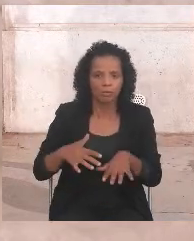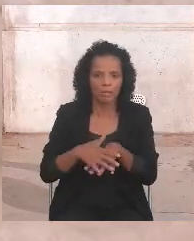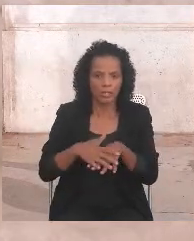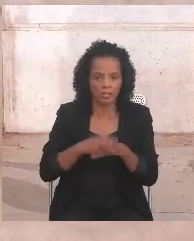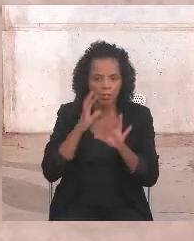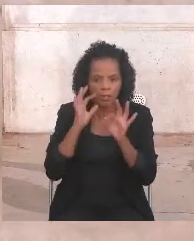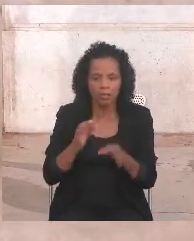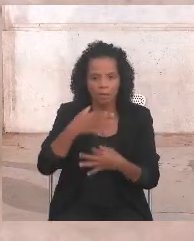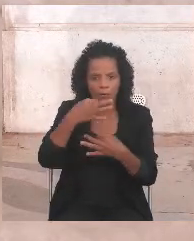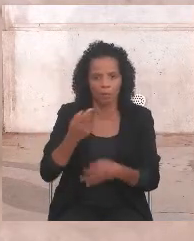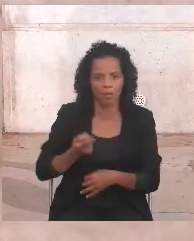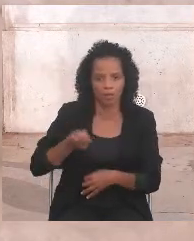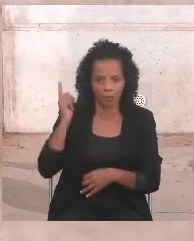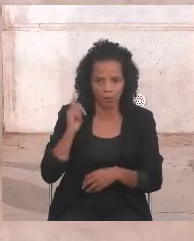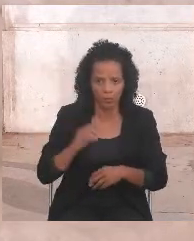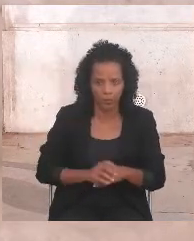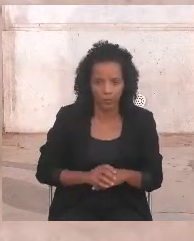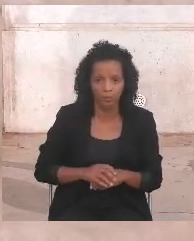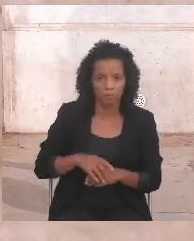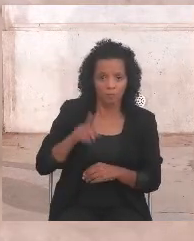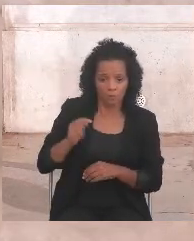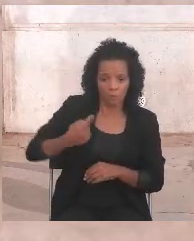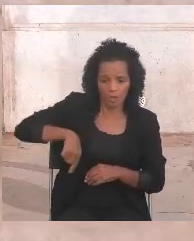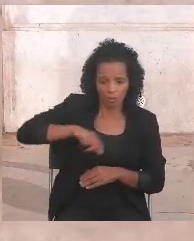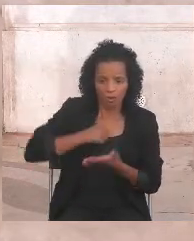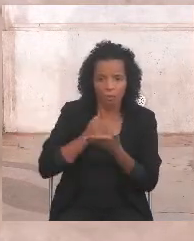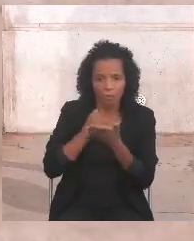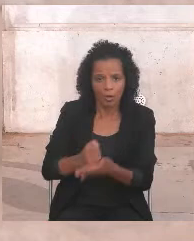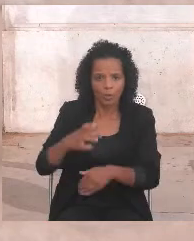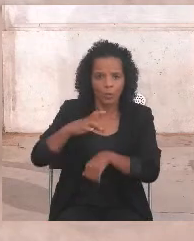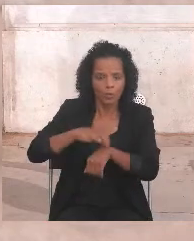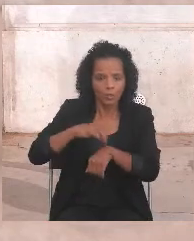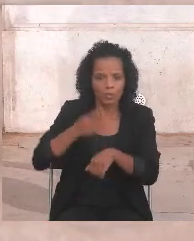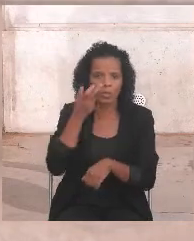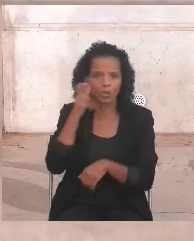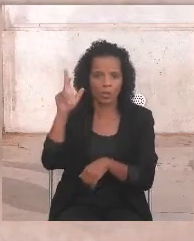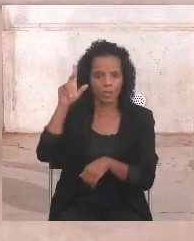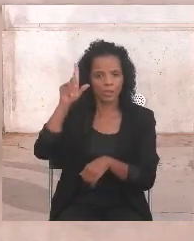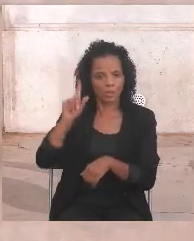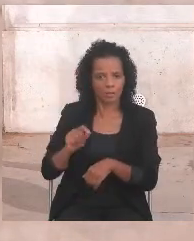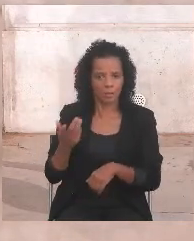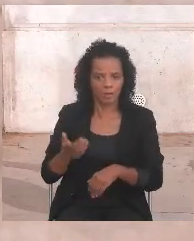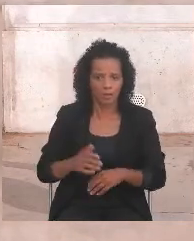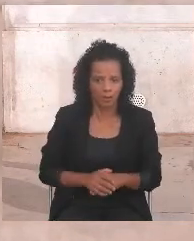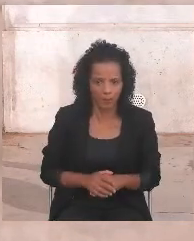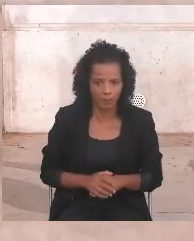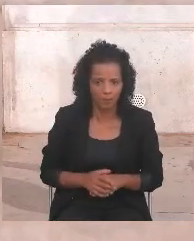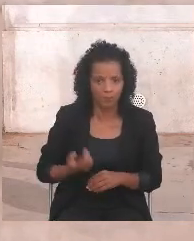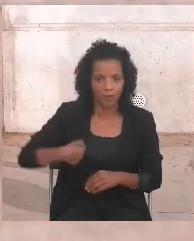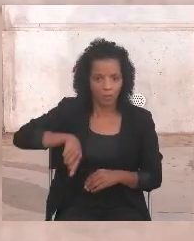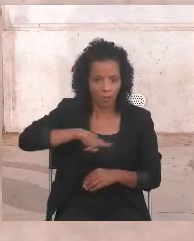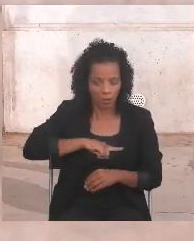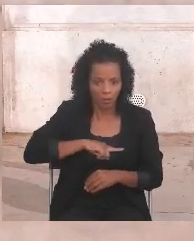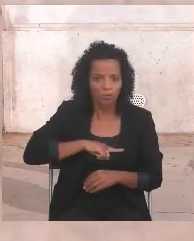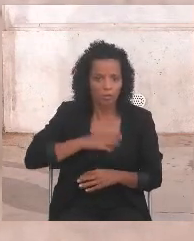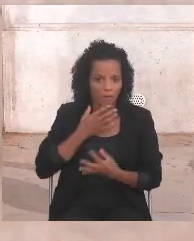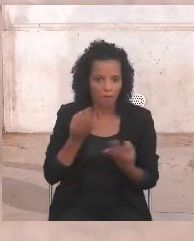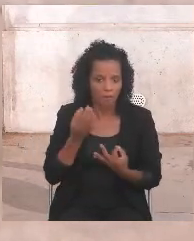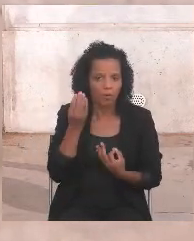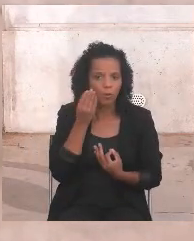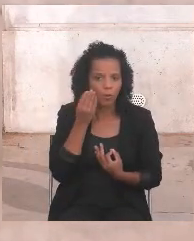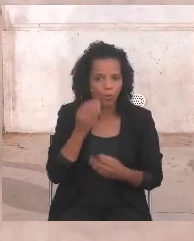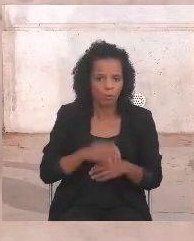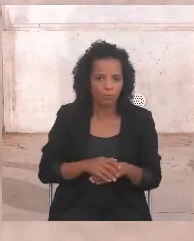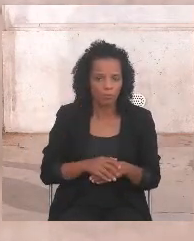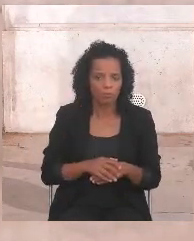de cuidadores informais. É por isso que vamos apoiar as doenças crónicas e irreversíveis. Vamos fazê-los com as